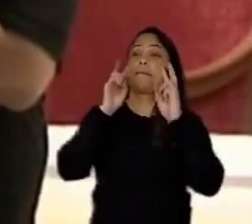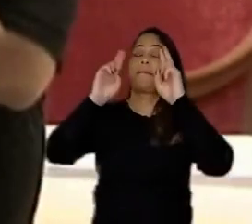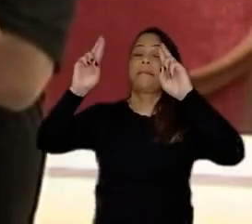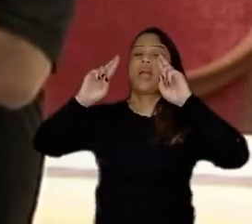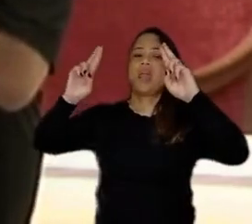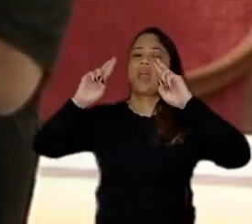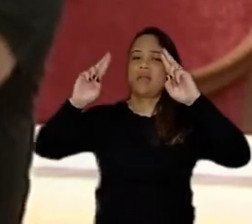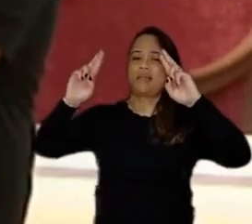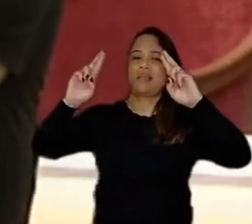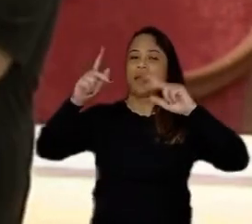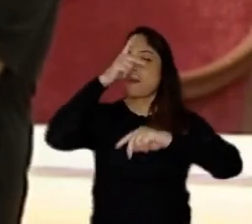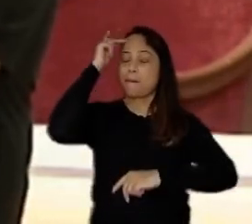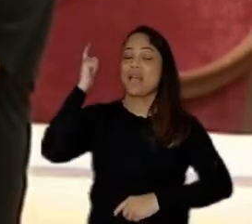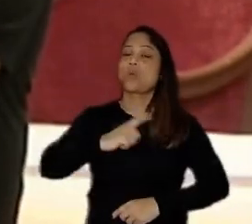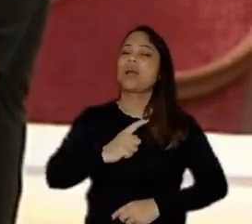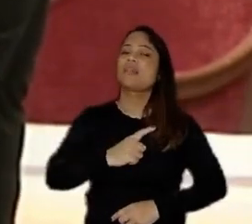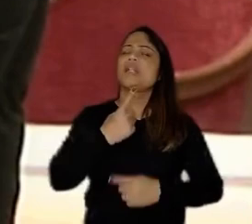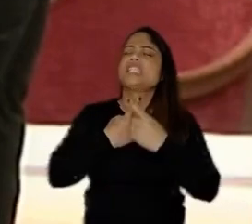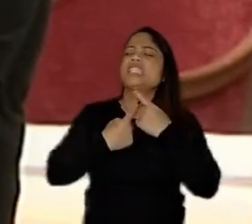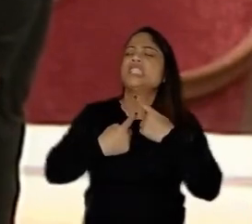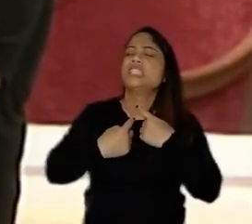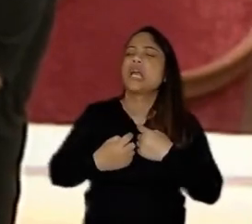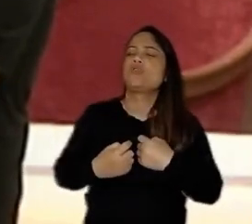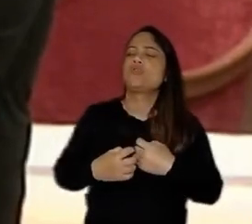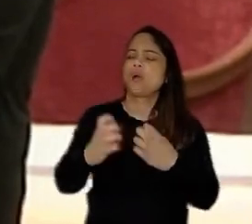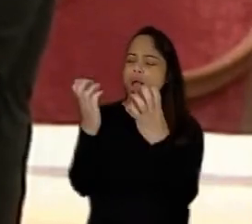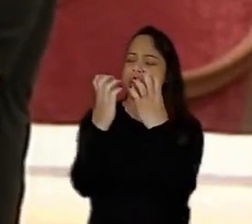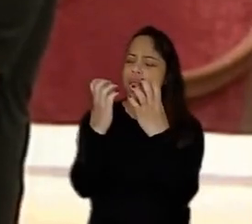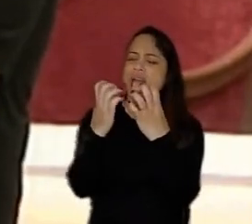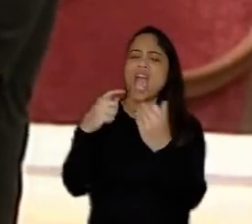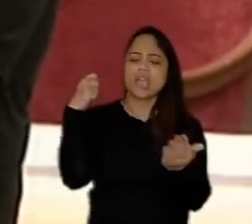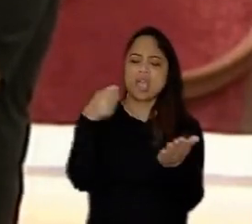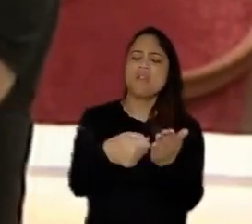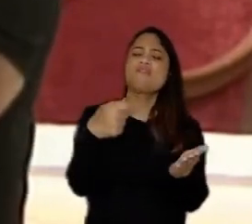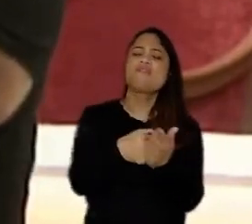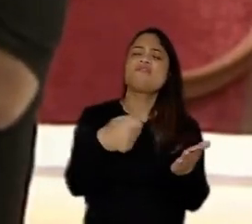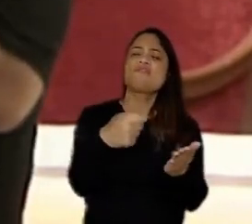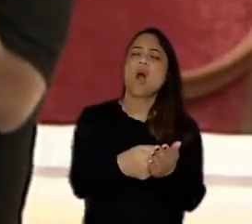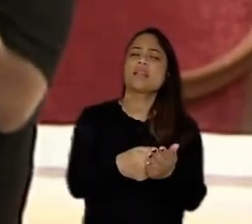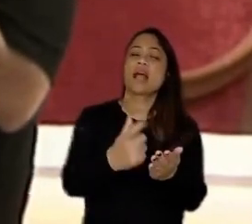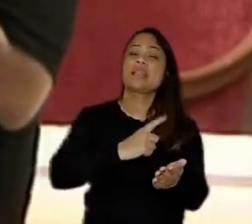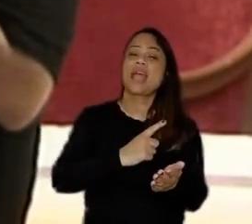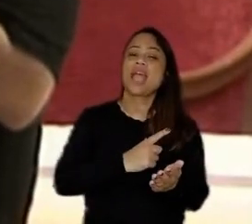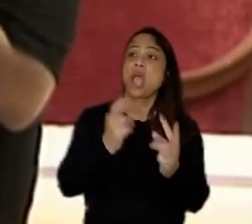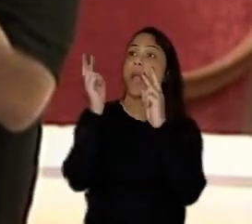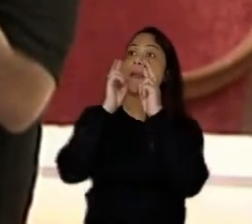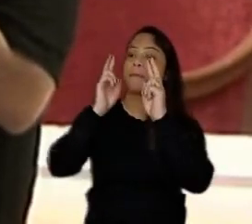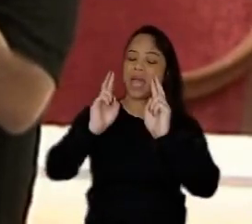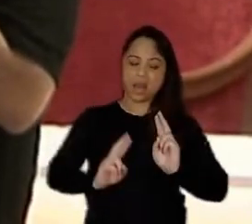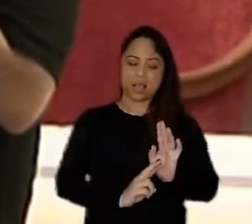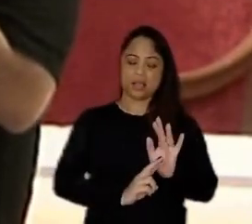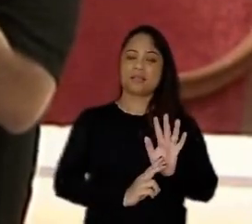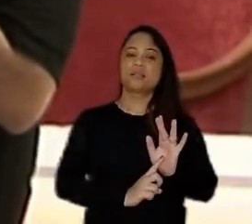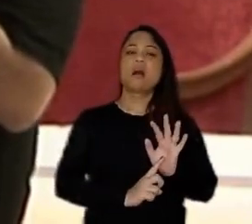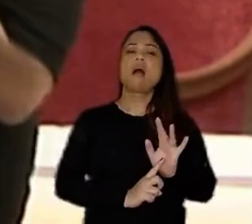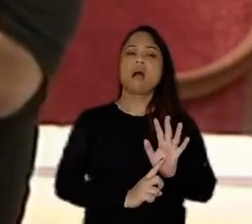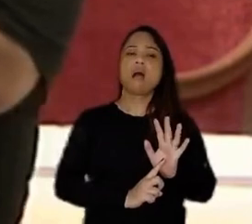Tem que ter expectativa e tem que ter esforço para alimentar o desejo da esperança. Quem me ouve, diga amém.